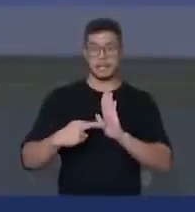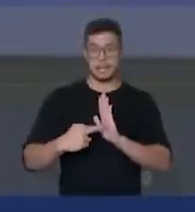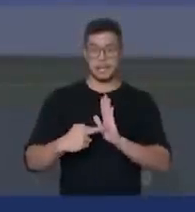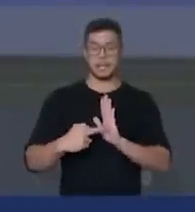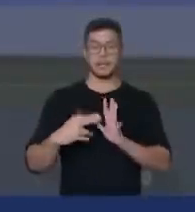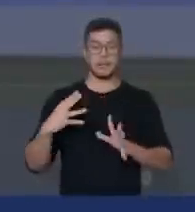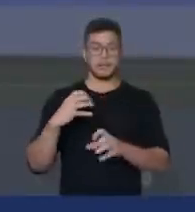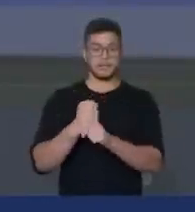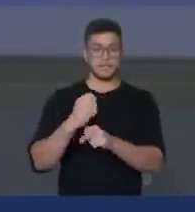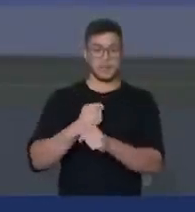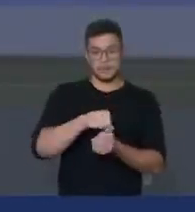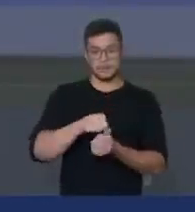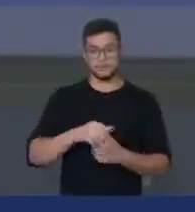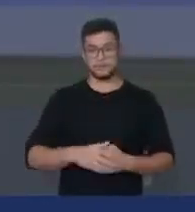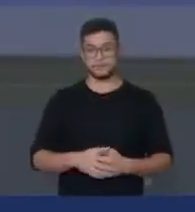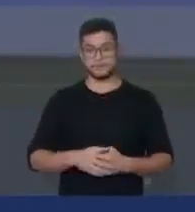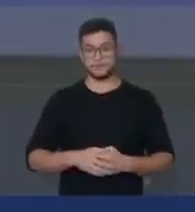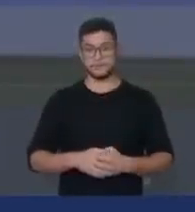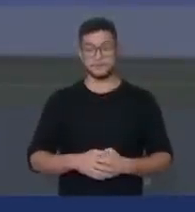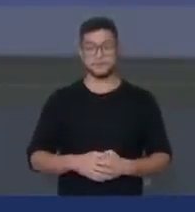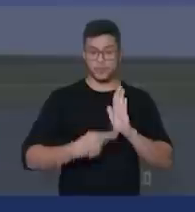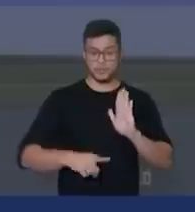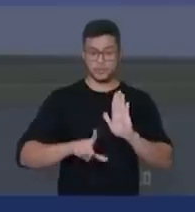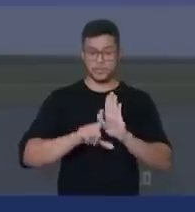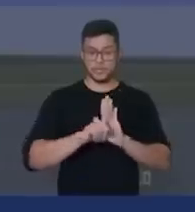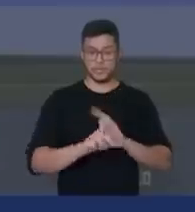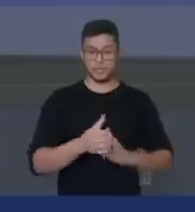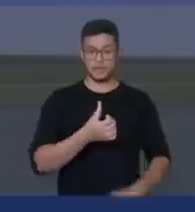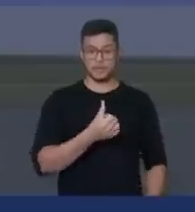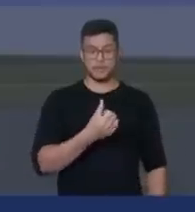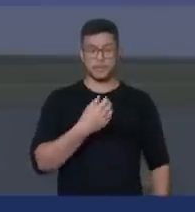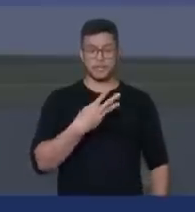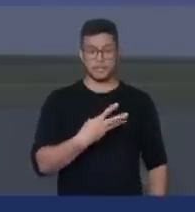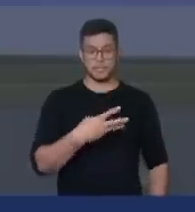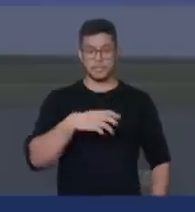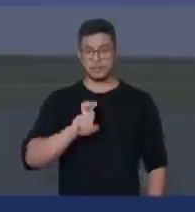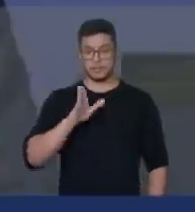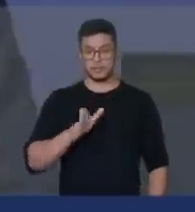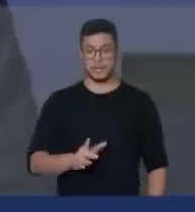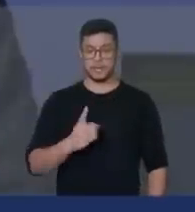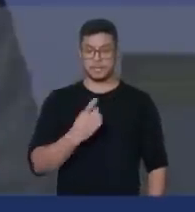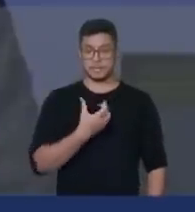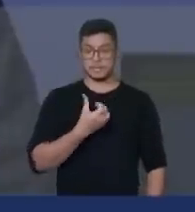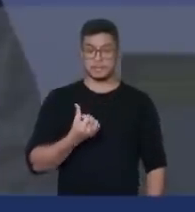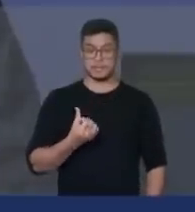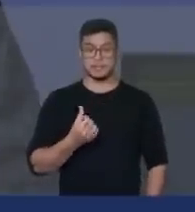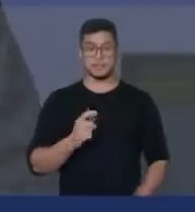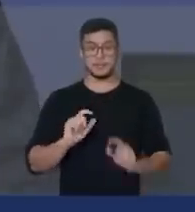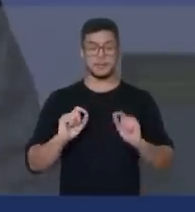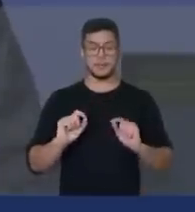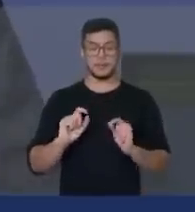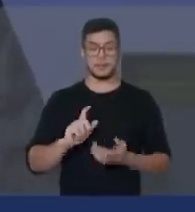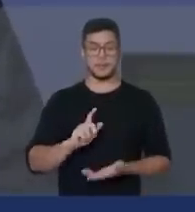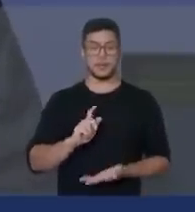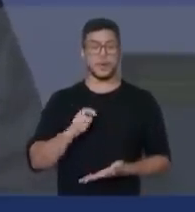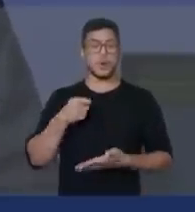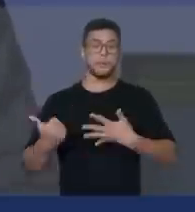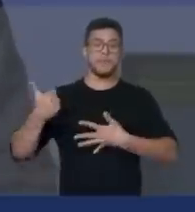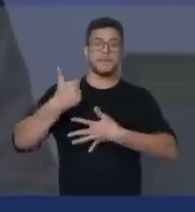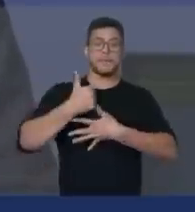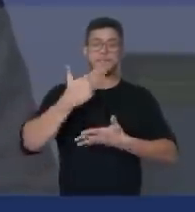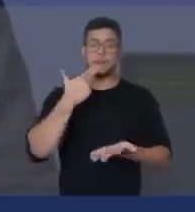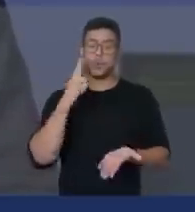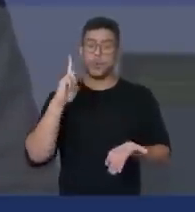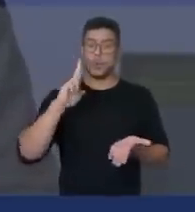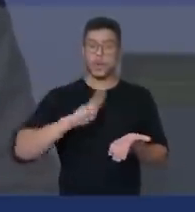teve também a aprovação mais cedo do projeto de lei 6.385 de 2016, que ele obriga o poder público a dar preferência aos Correios